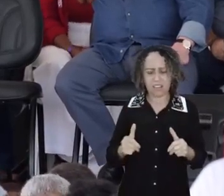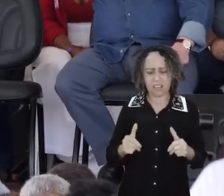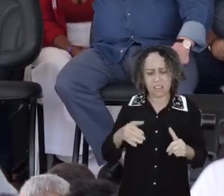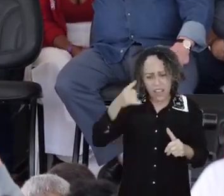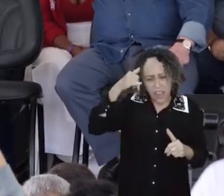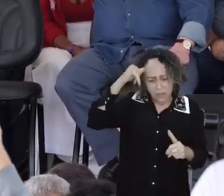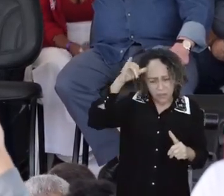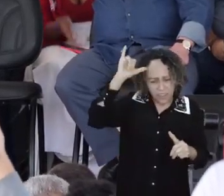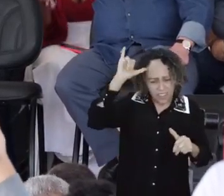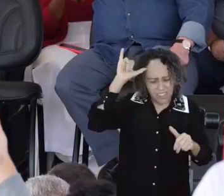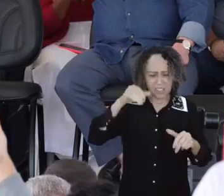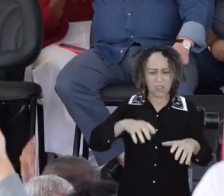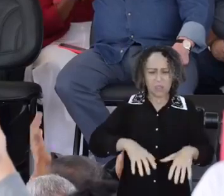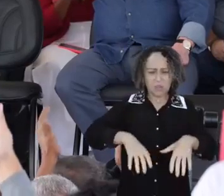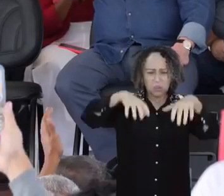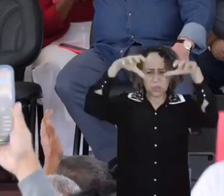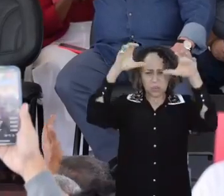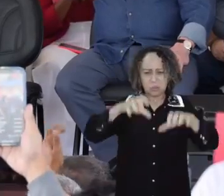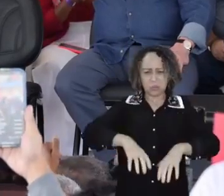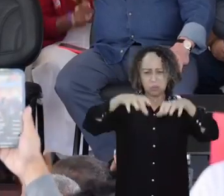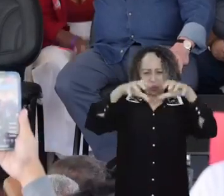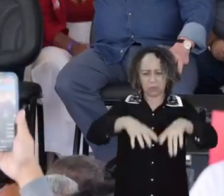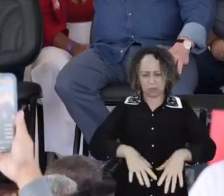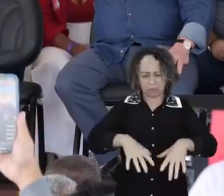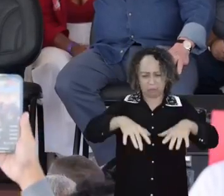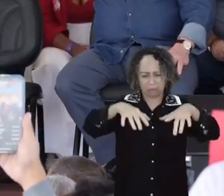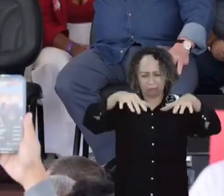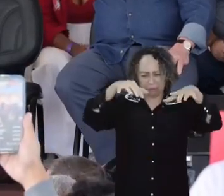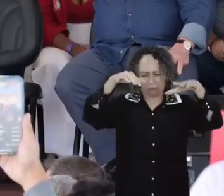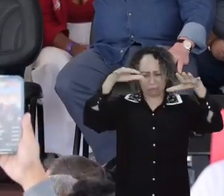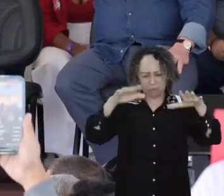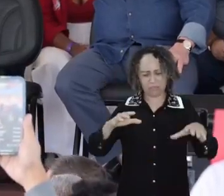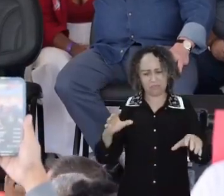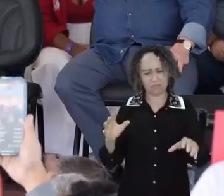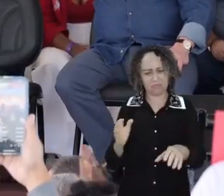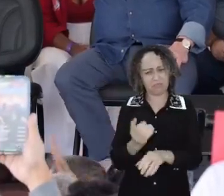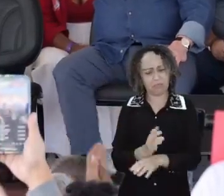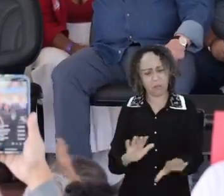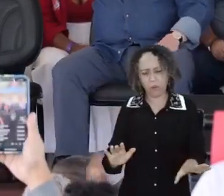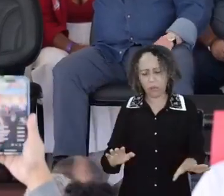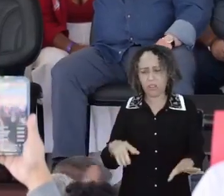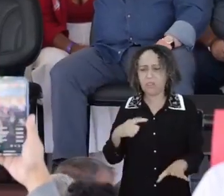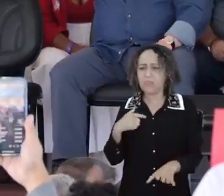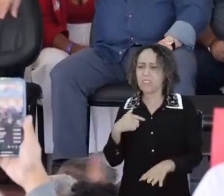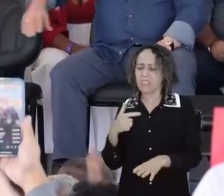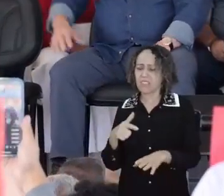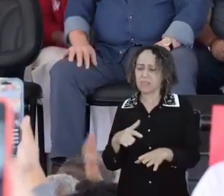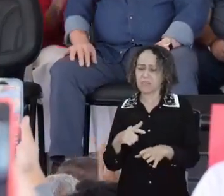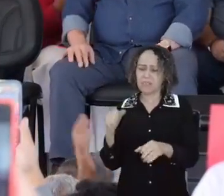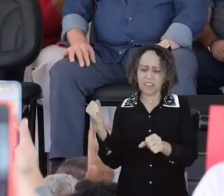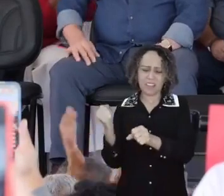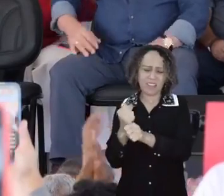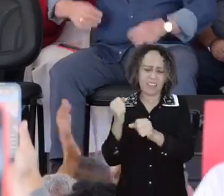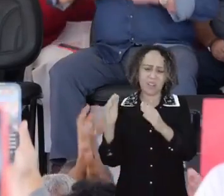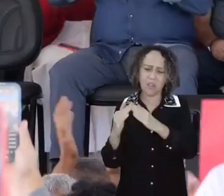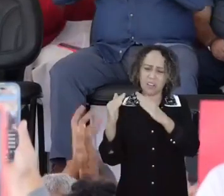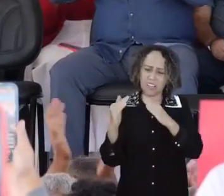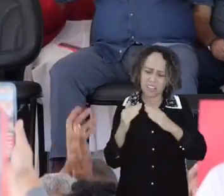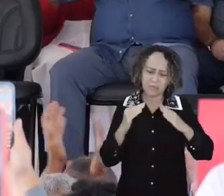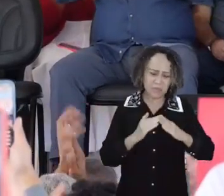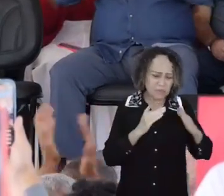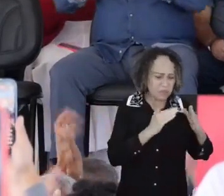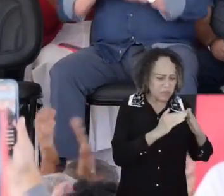4 mil moradias para tirar a população da beira dos córregos e garantir